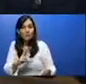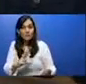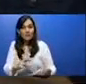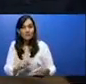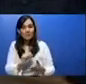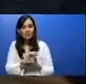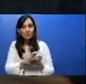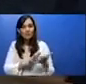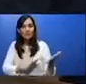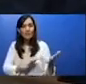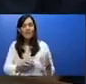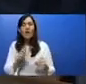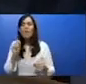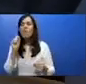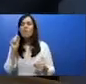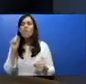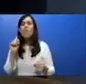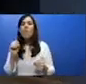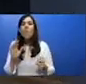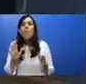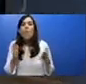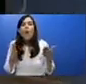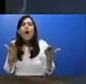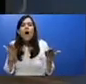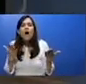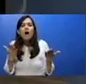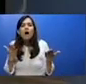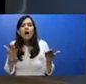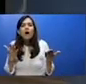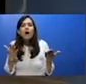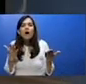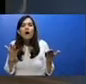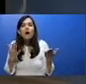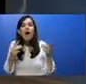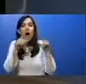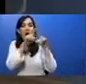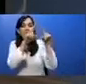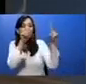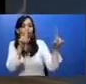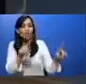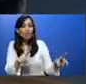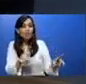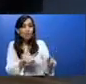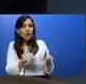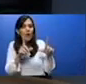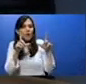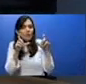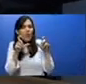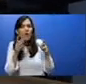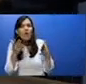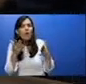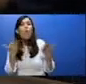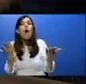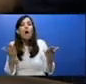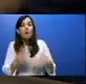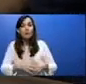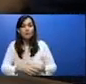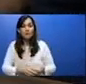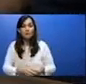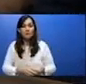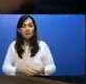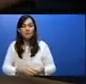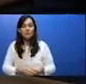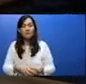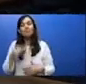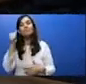1. Qual é a figura retratada nesse quadro? Fácil, né, crianças?